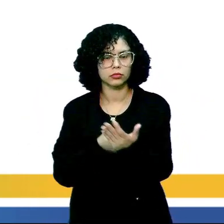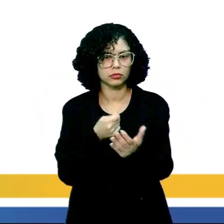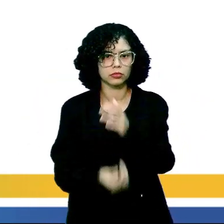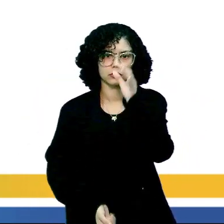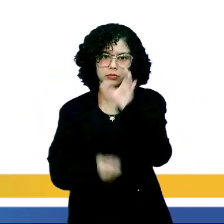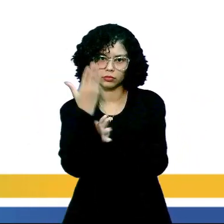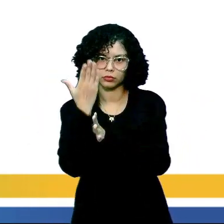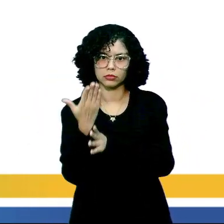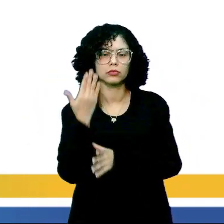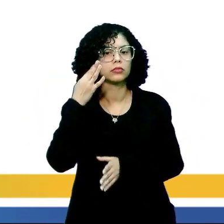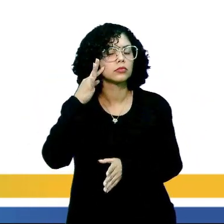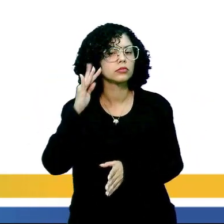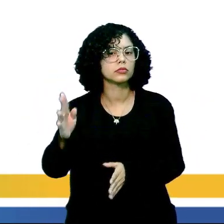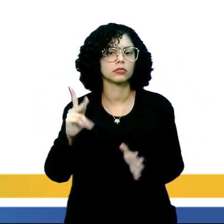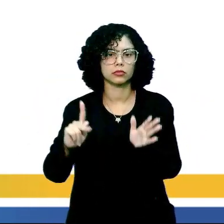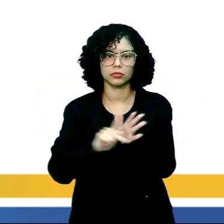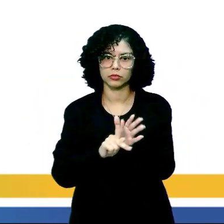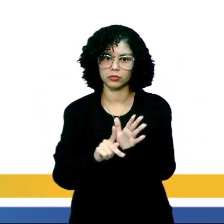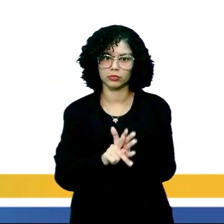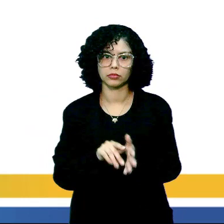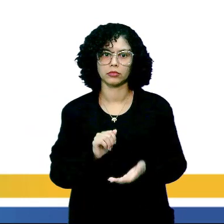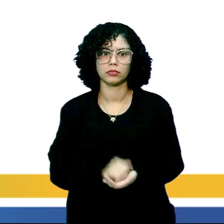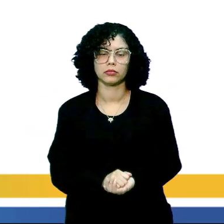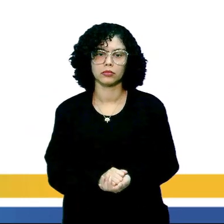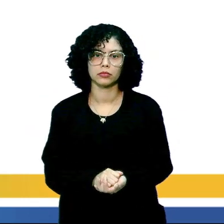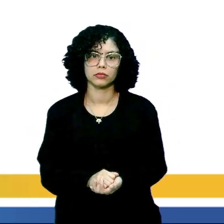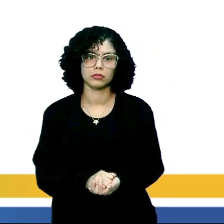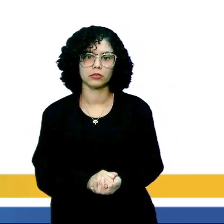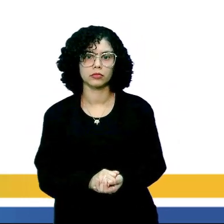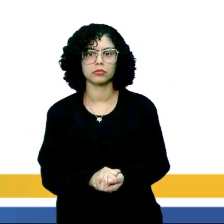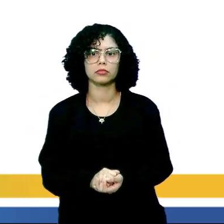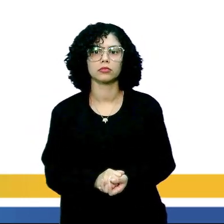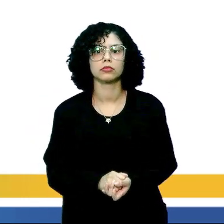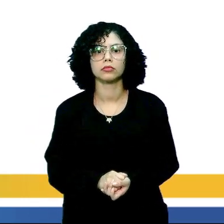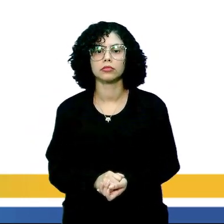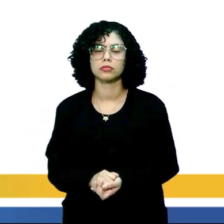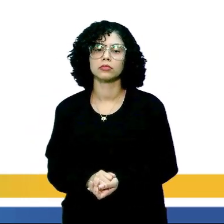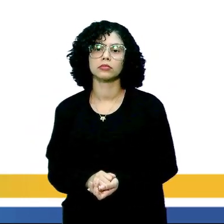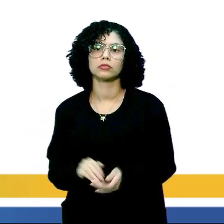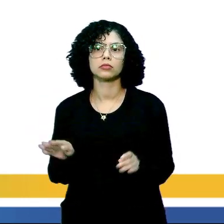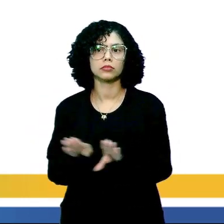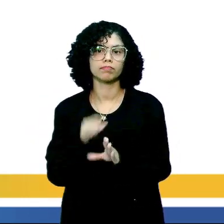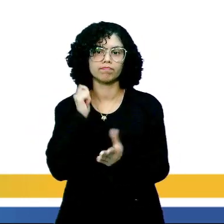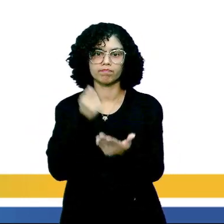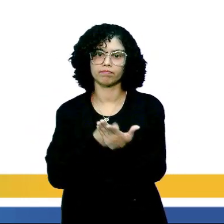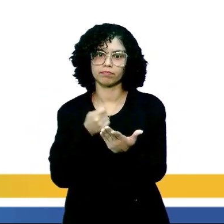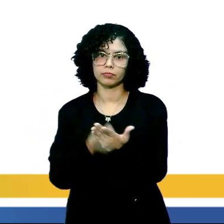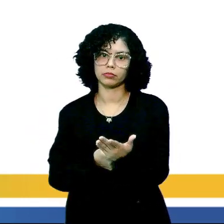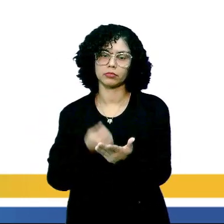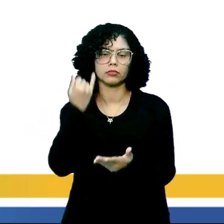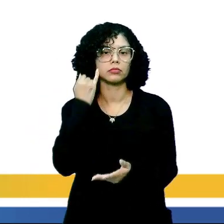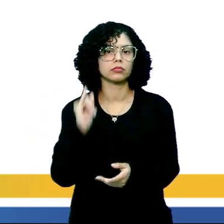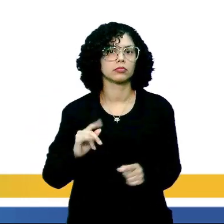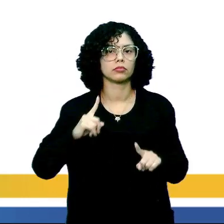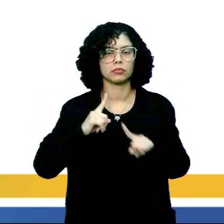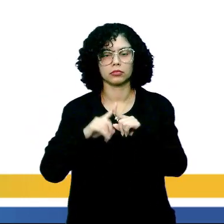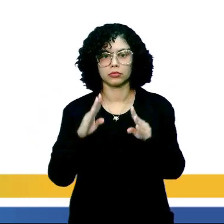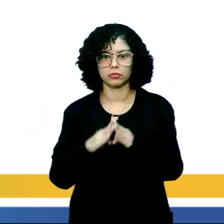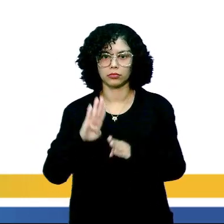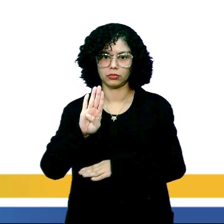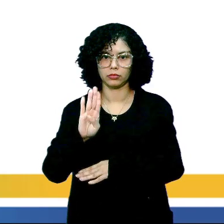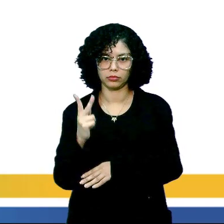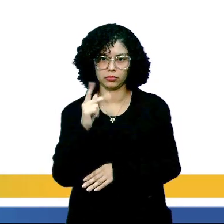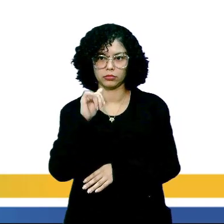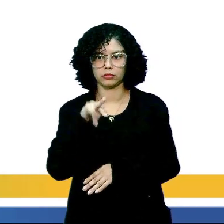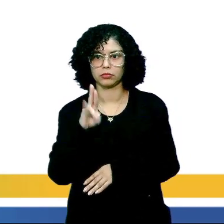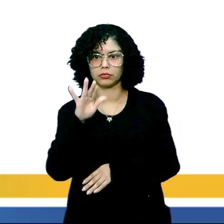não permitia que eles professassem as suas religiões, e pretendiam criar uma igreja na Bahia para